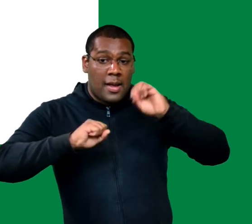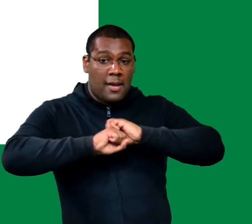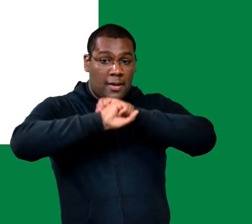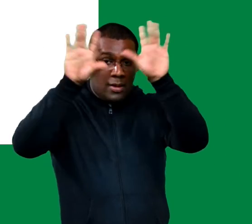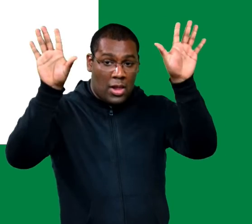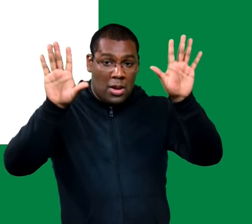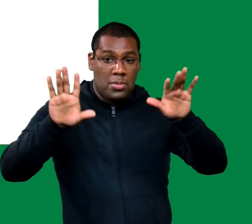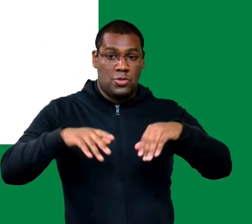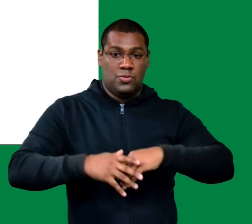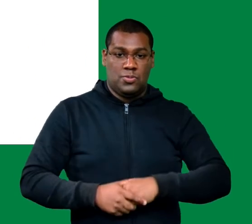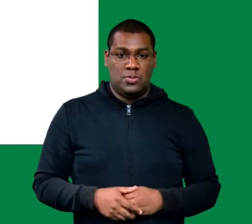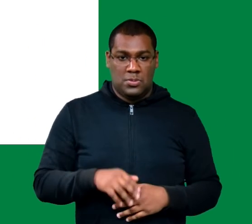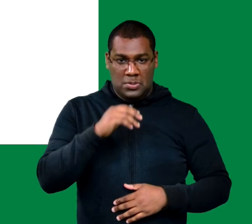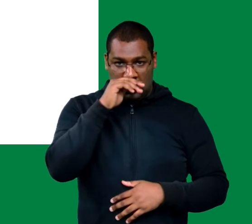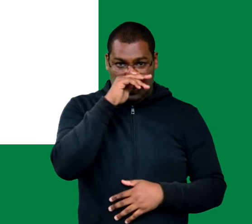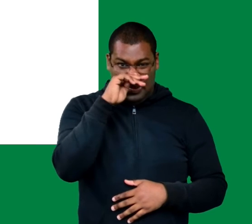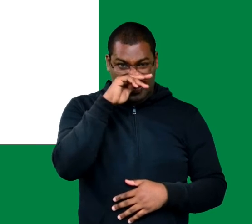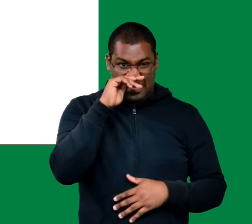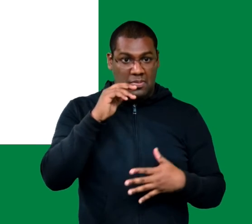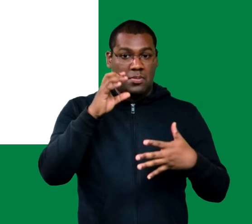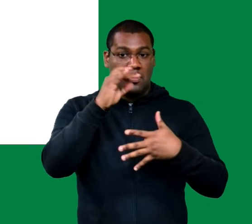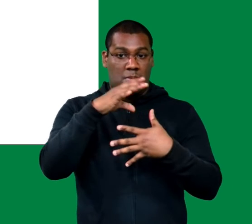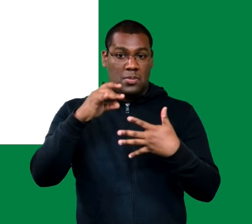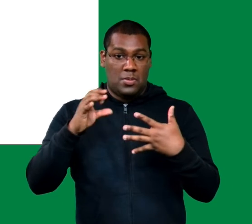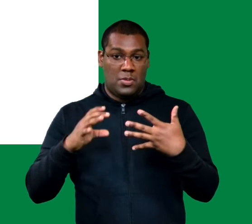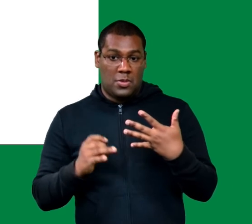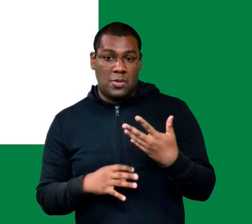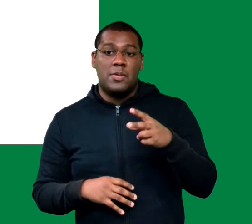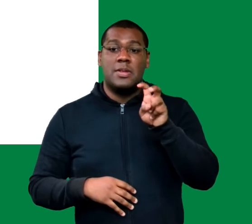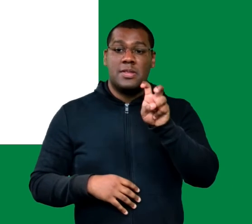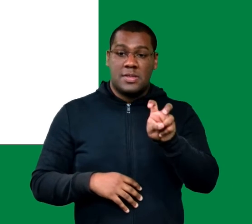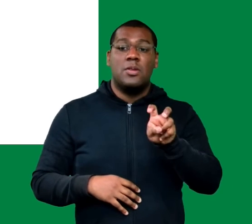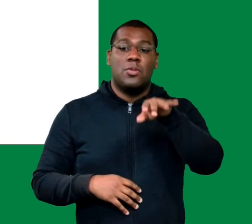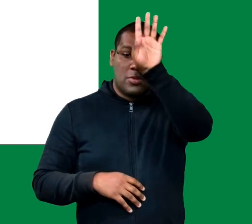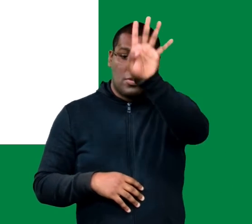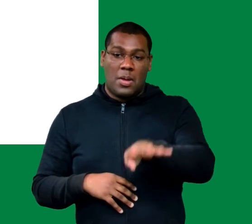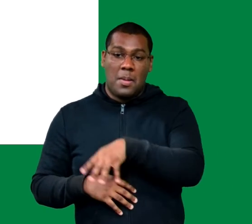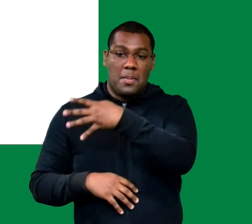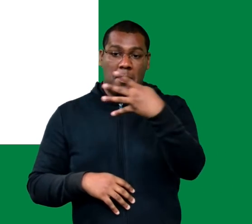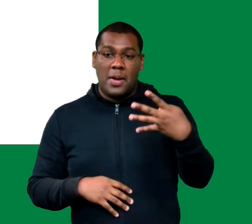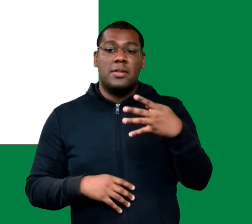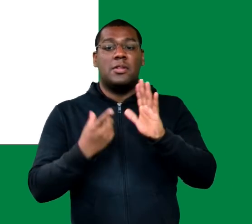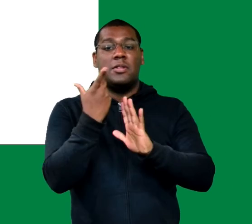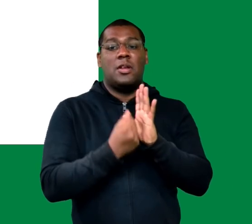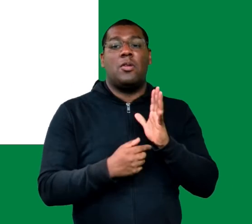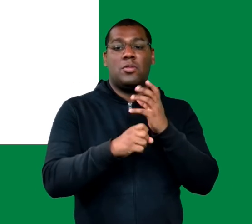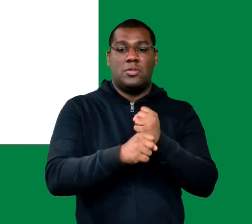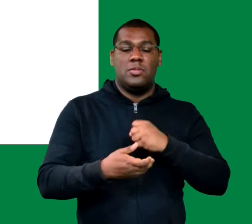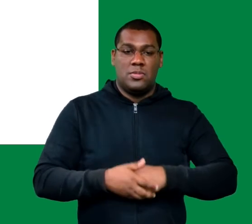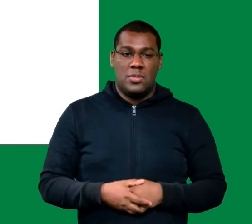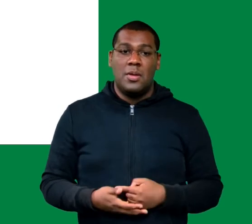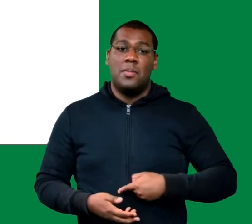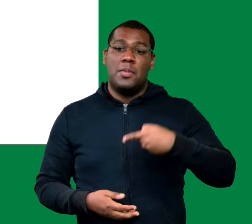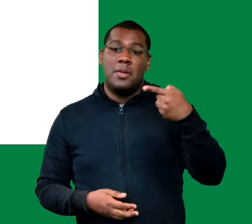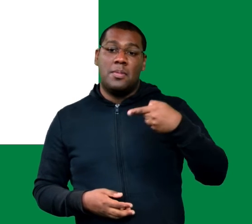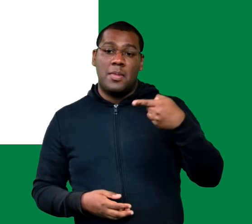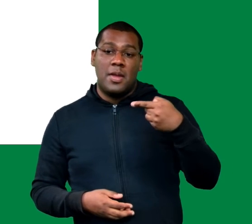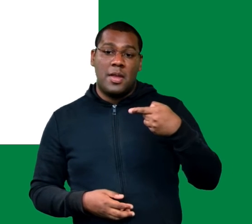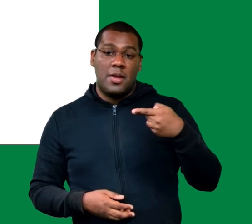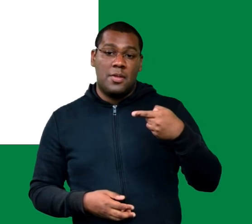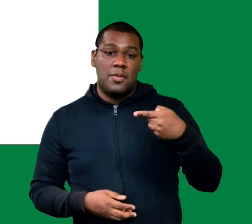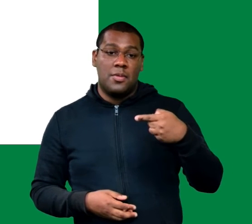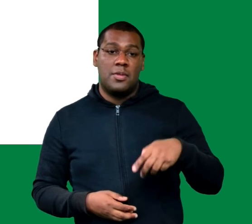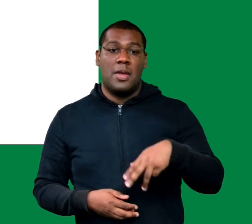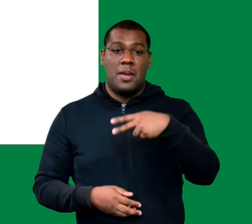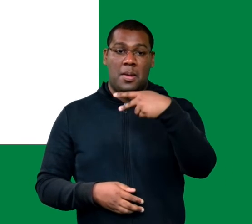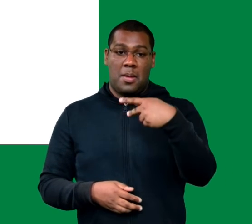né? Essas 5 fases da geração da matriz orçamentária. A primeira delas é a importação da PNP, é feito lá